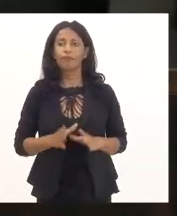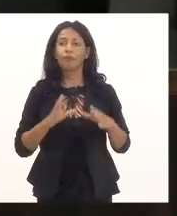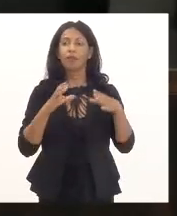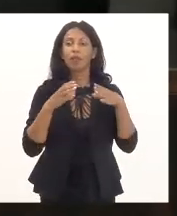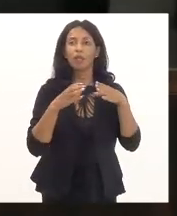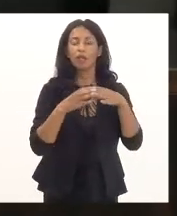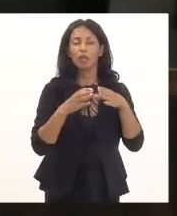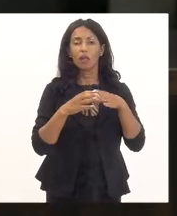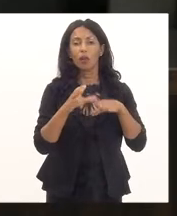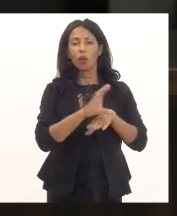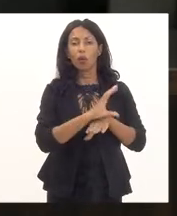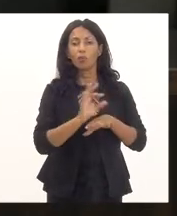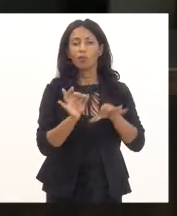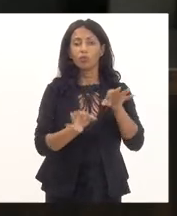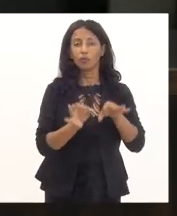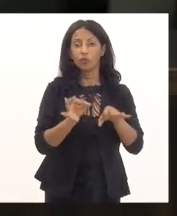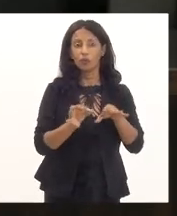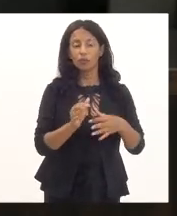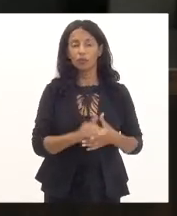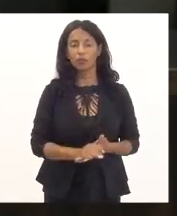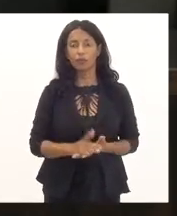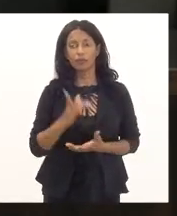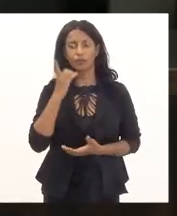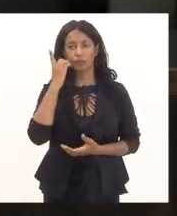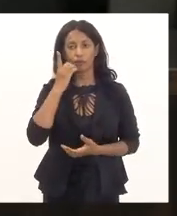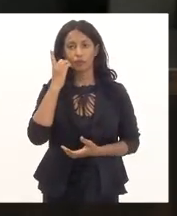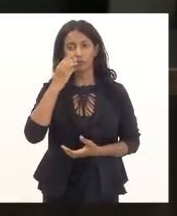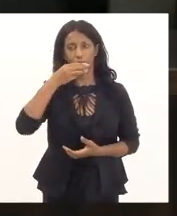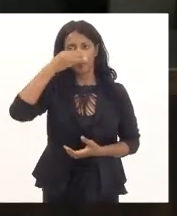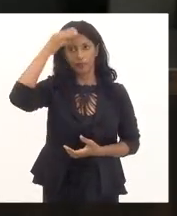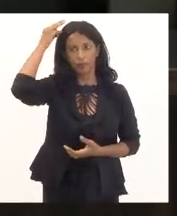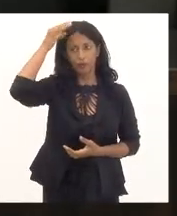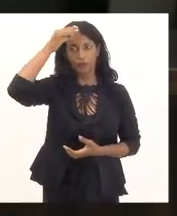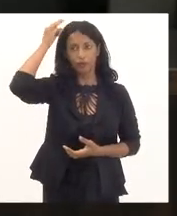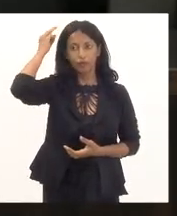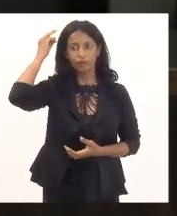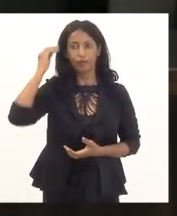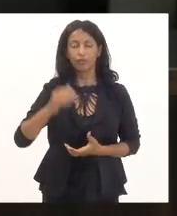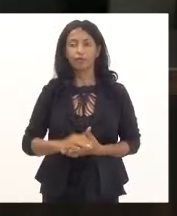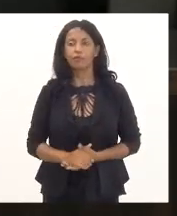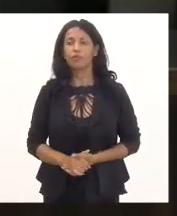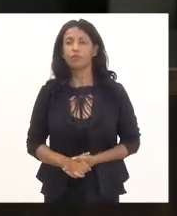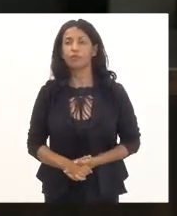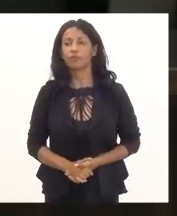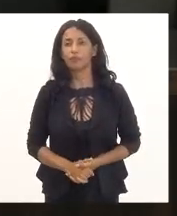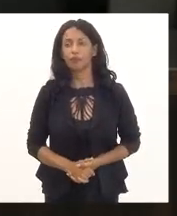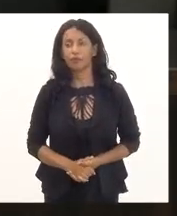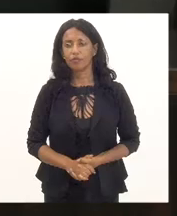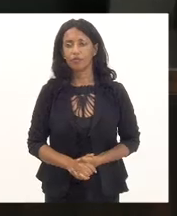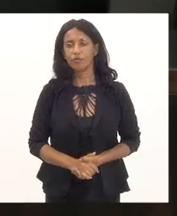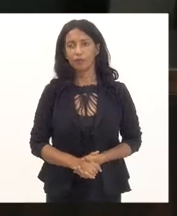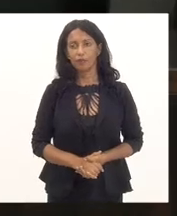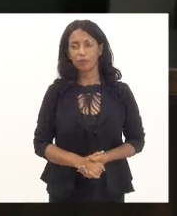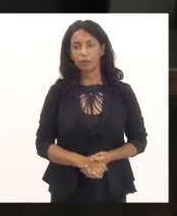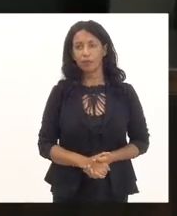pela Comissão de Constituição e Justiça, deputado Márcio Pacheco.